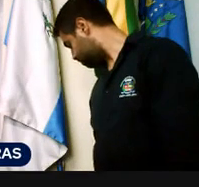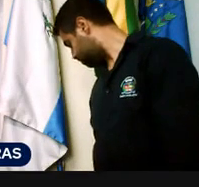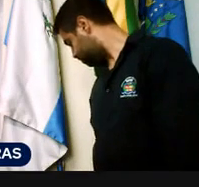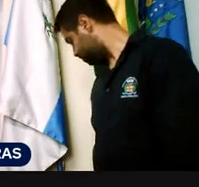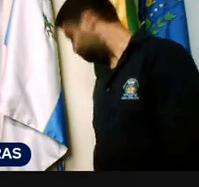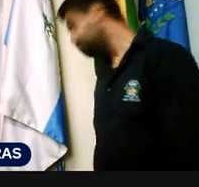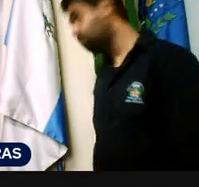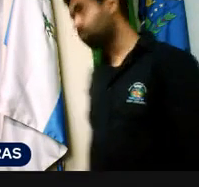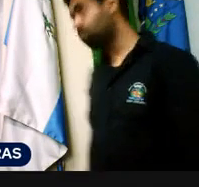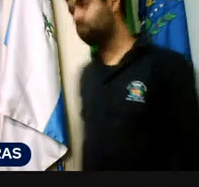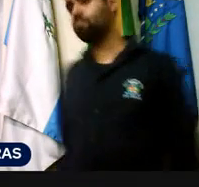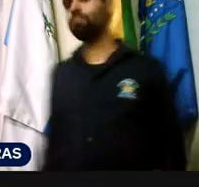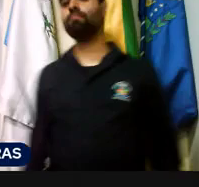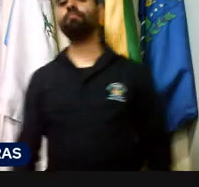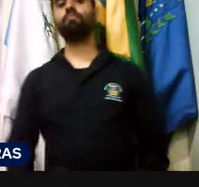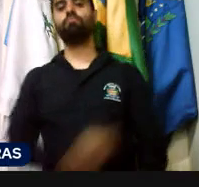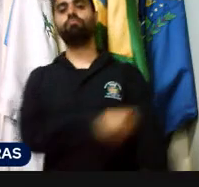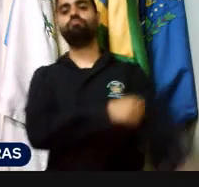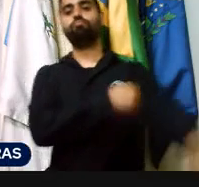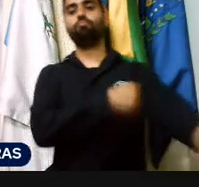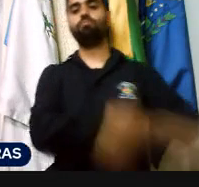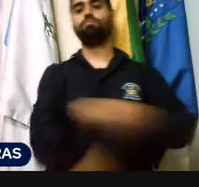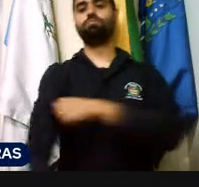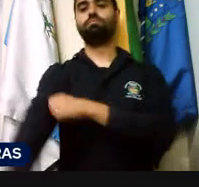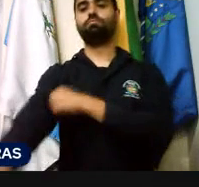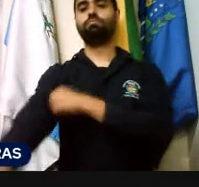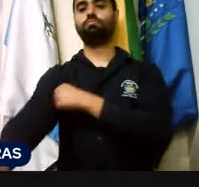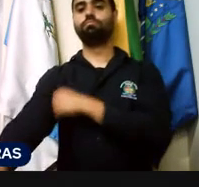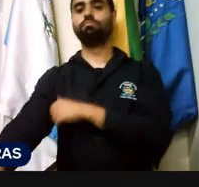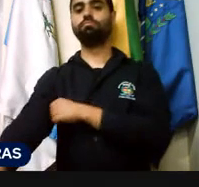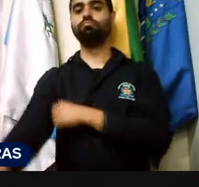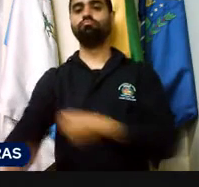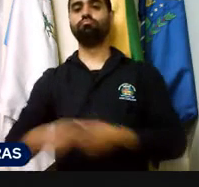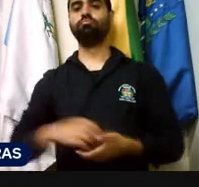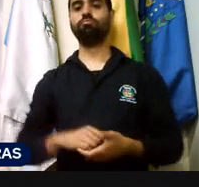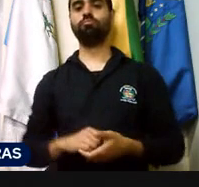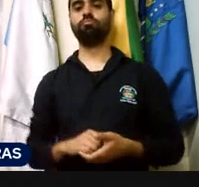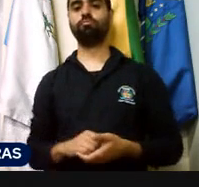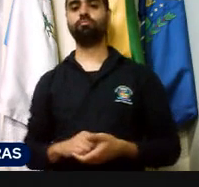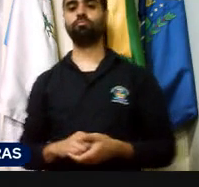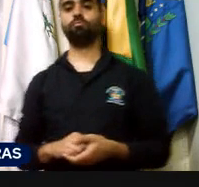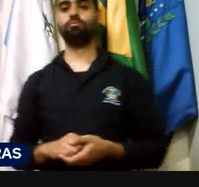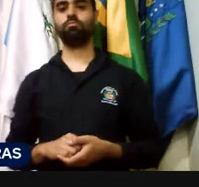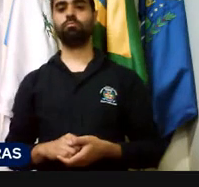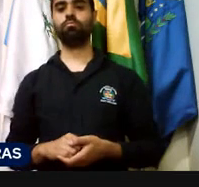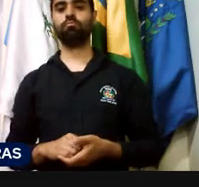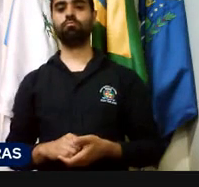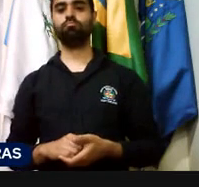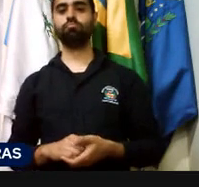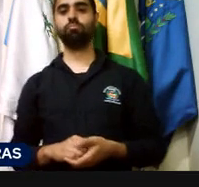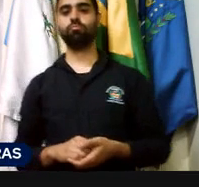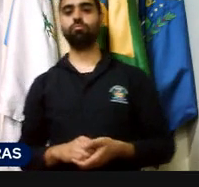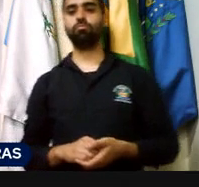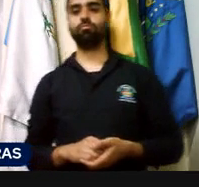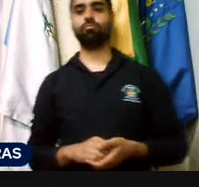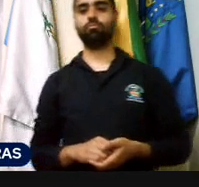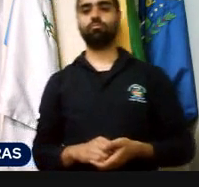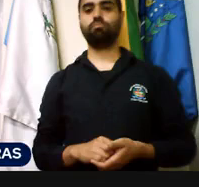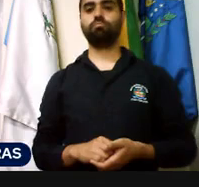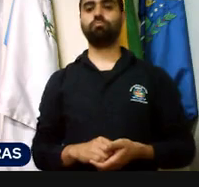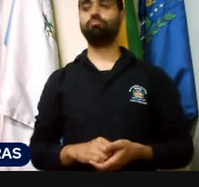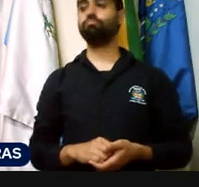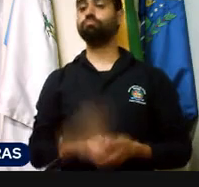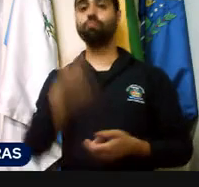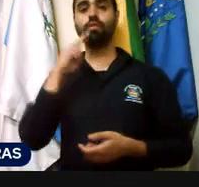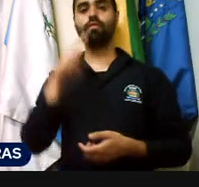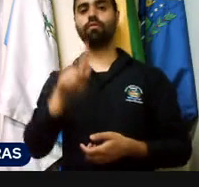Indicação número 611, excelentíssimo senhor presidente da Câmara Municipal de Valença, vereador José Reinaldo Asbaz, o vereador Pedro Graça, nas